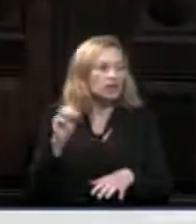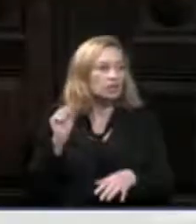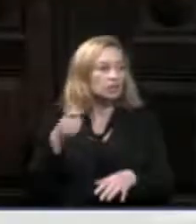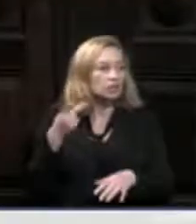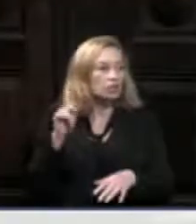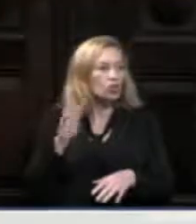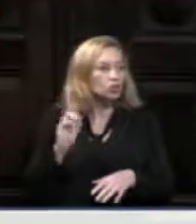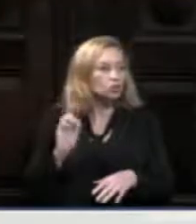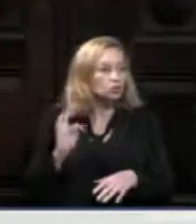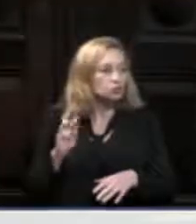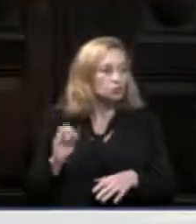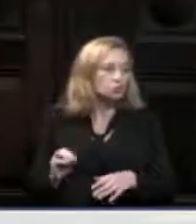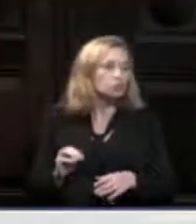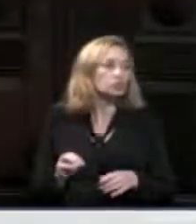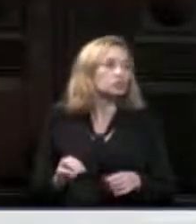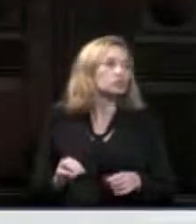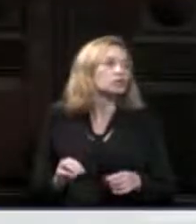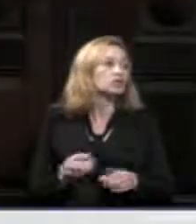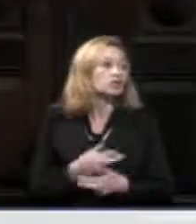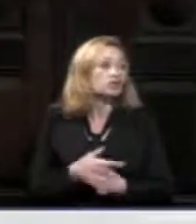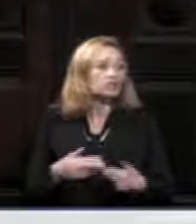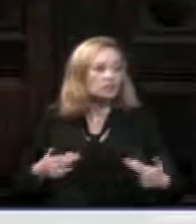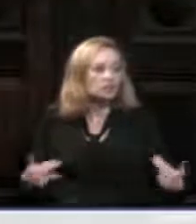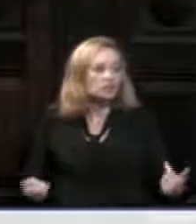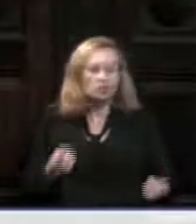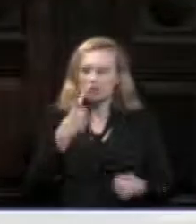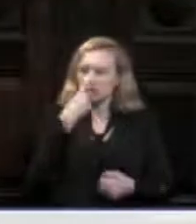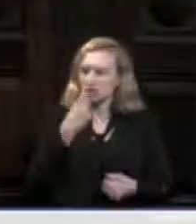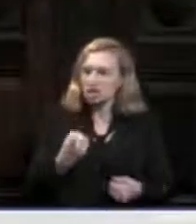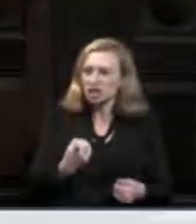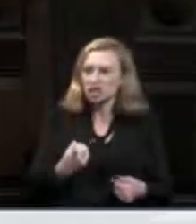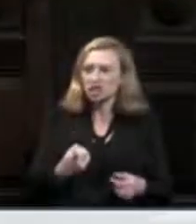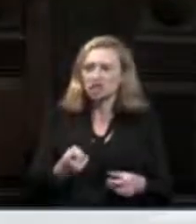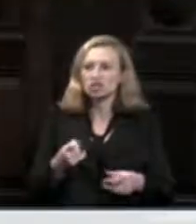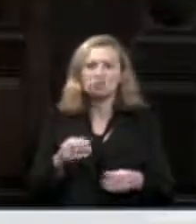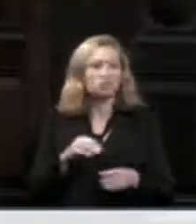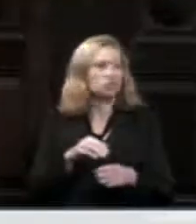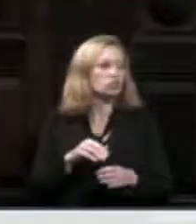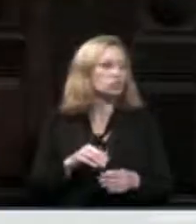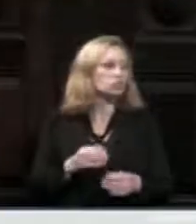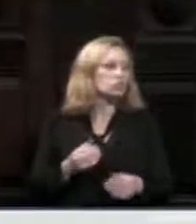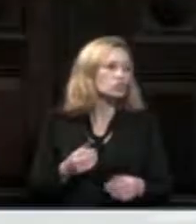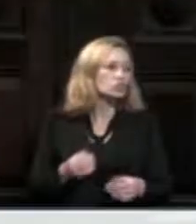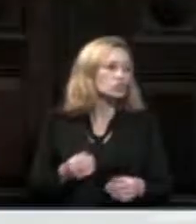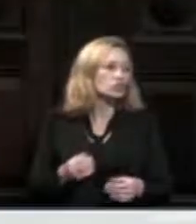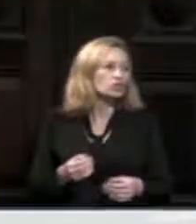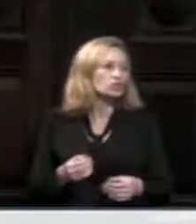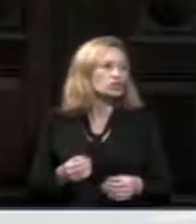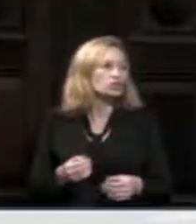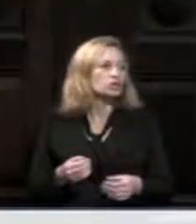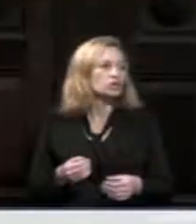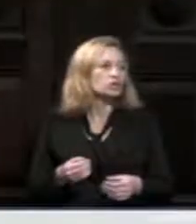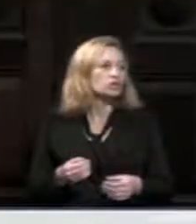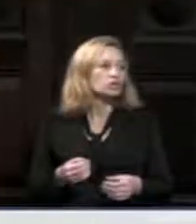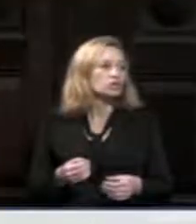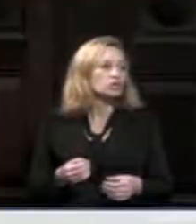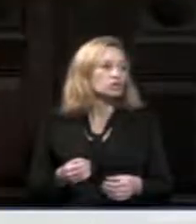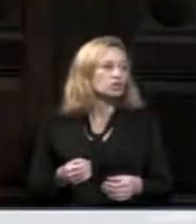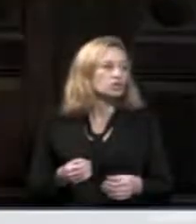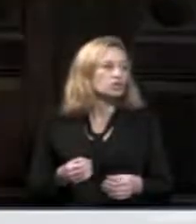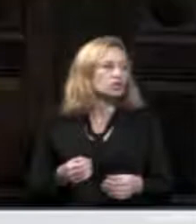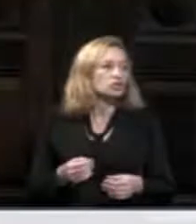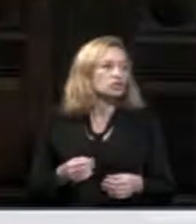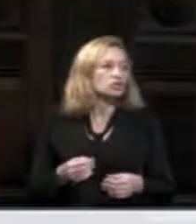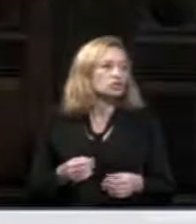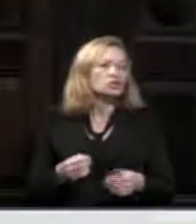pelas sapatas fincadas, o buraco que vai se fazer para arrancar sapata, para retirar os restos de obra, vai